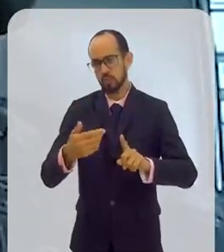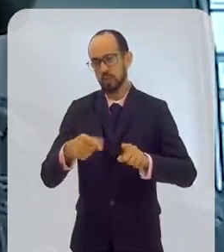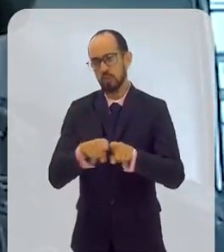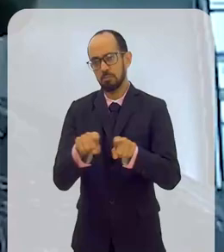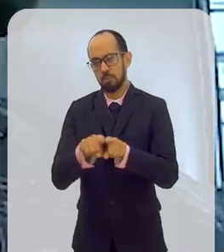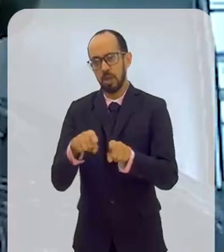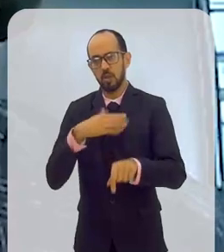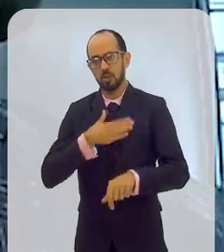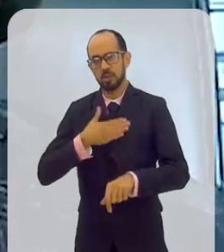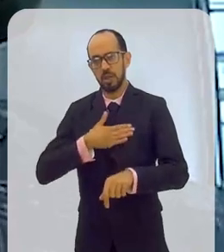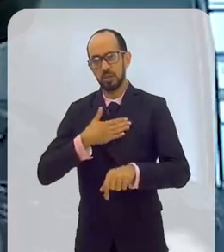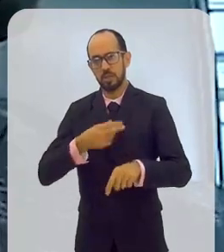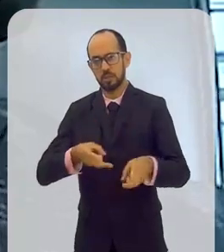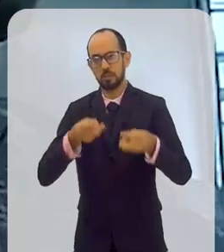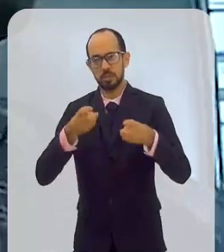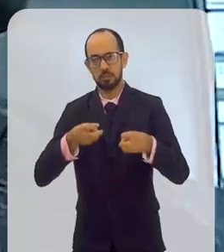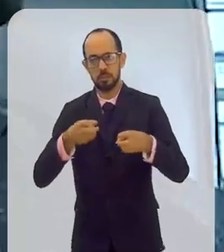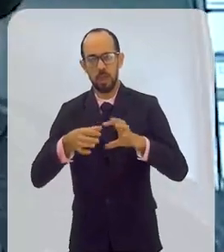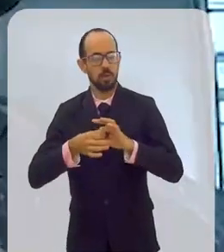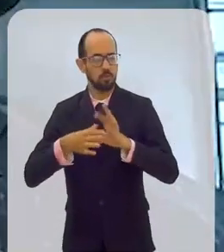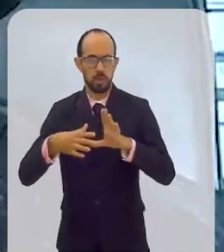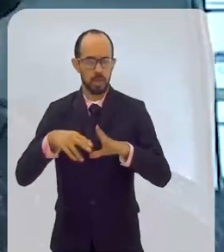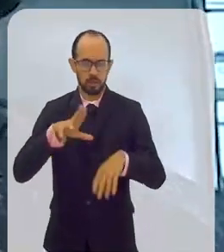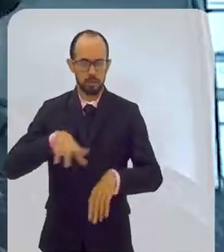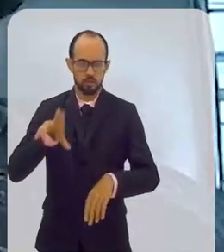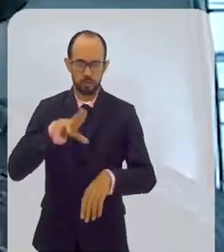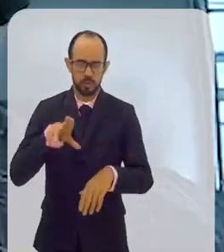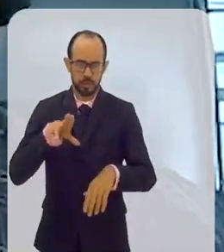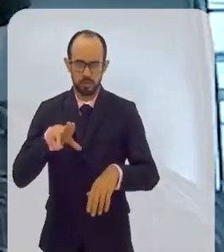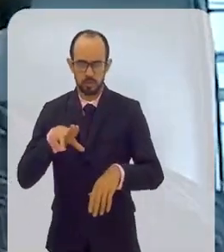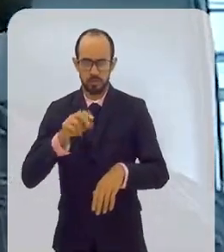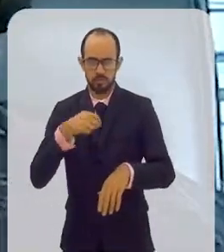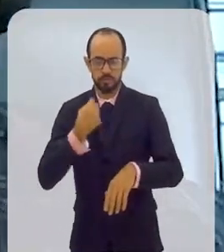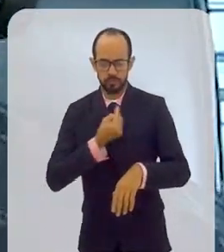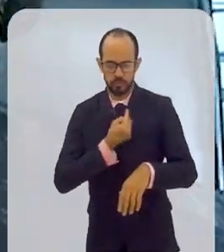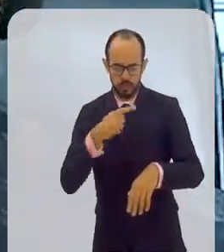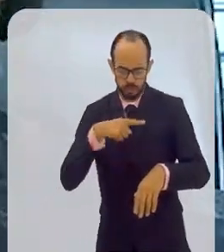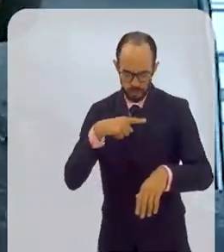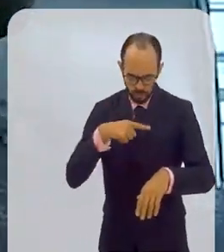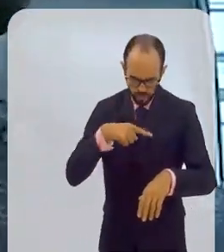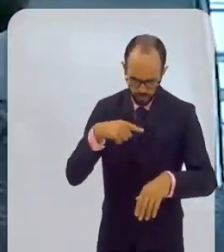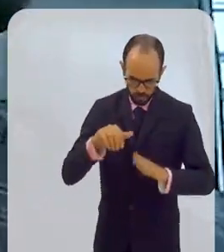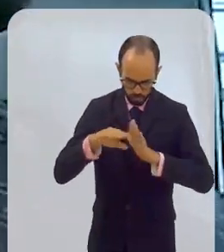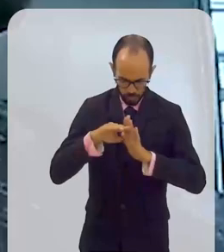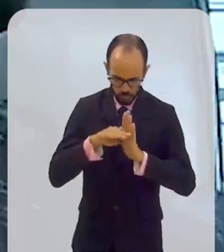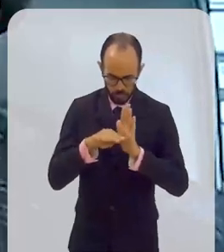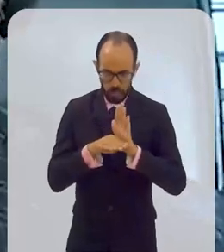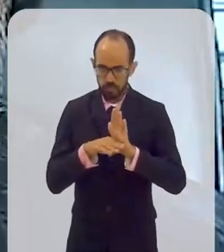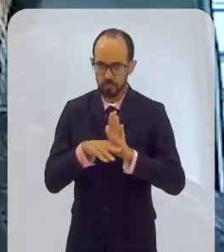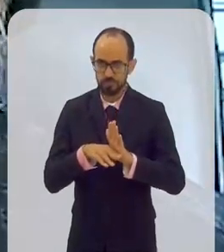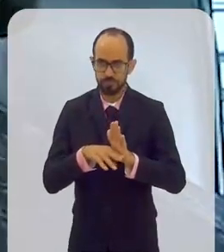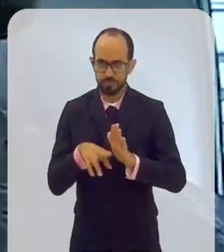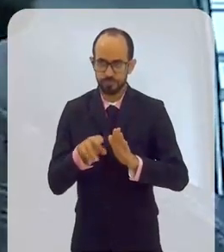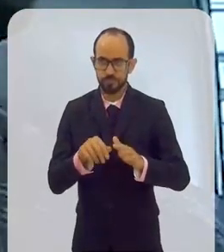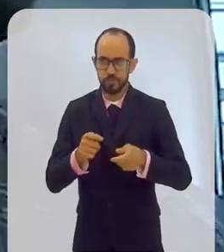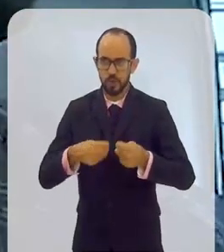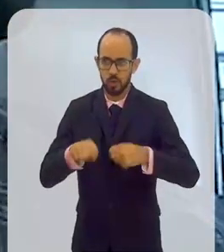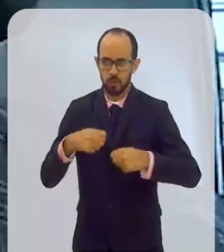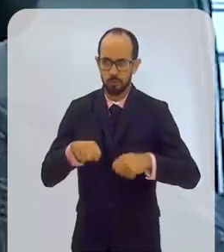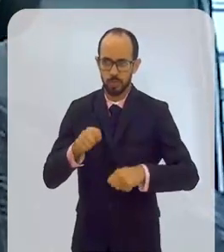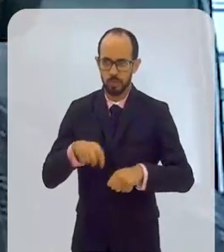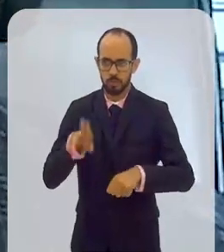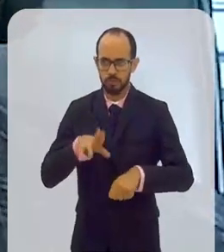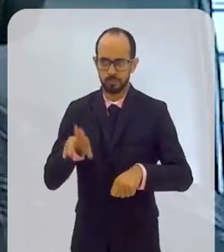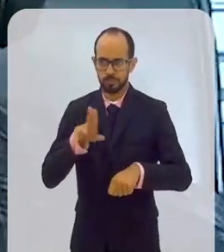eu gostaria de ver, por exemplo, a autonomia das universidades. Nós temos um processo, a autonomia da universidade existe, está na